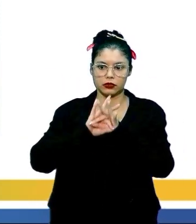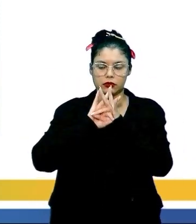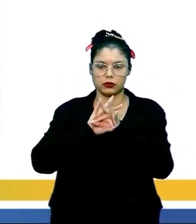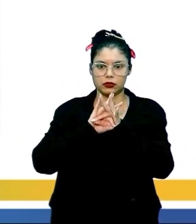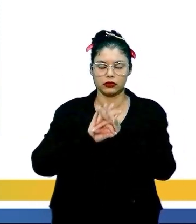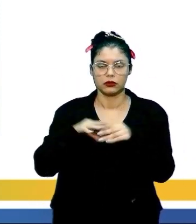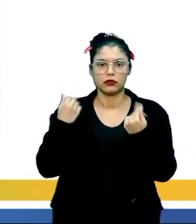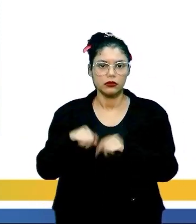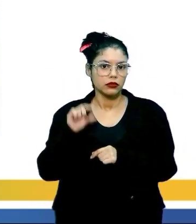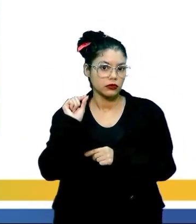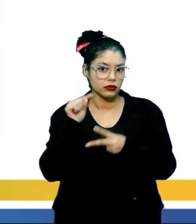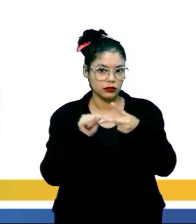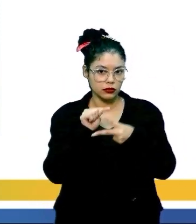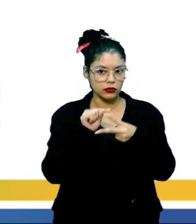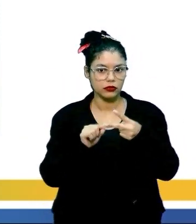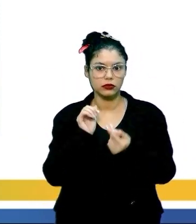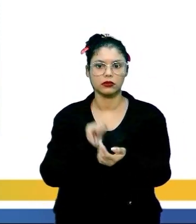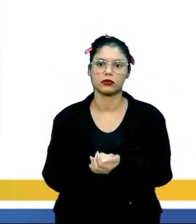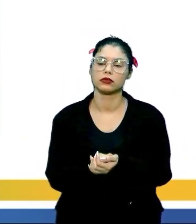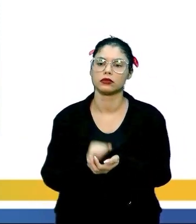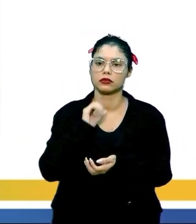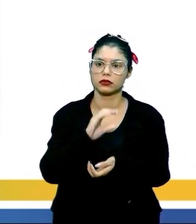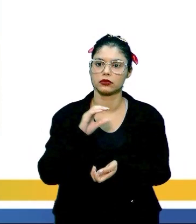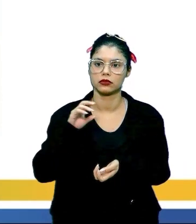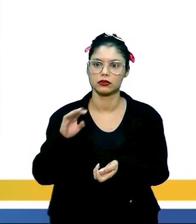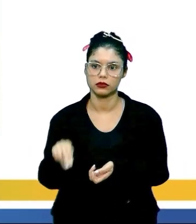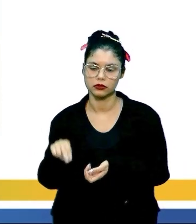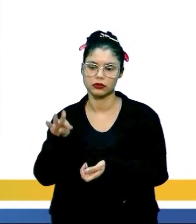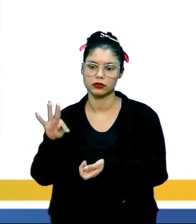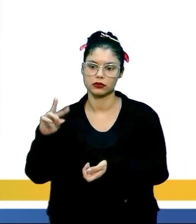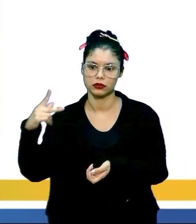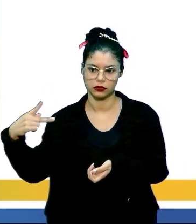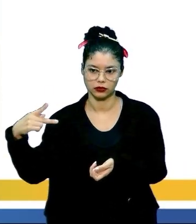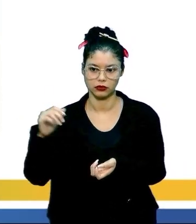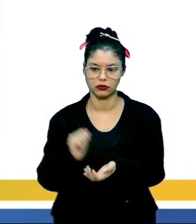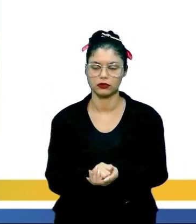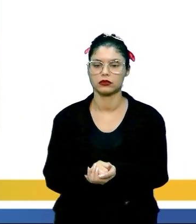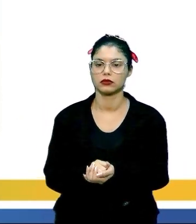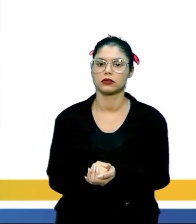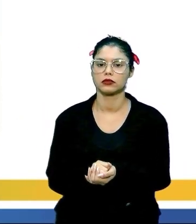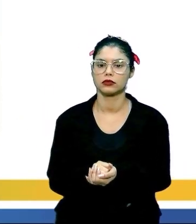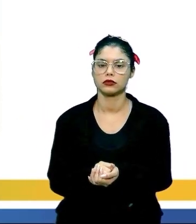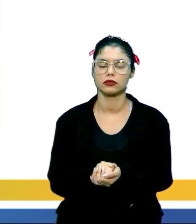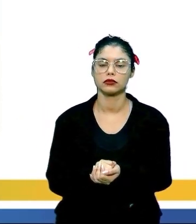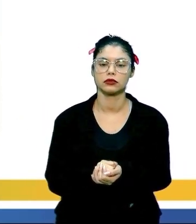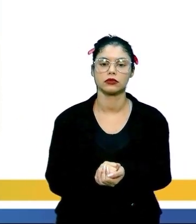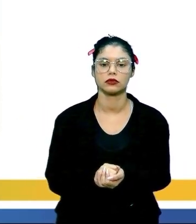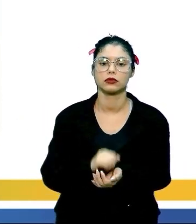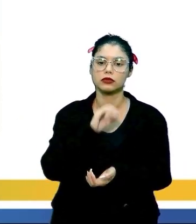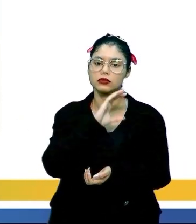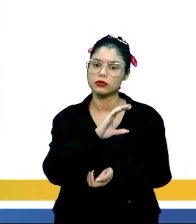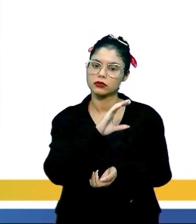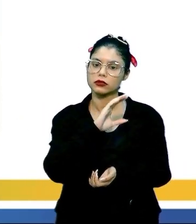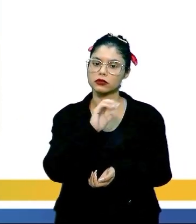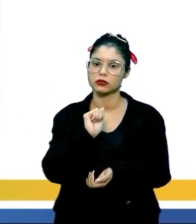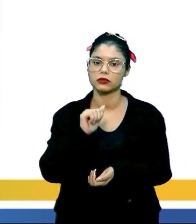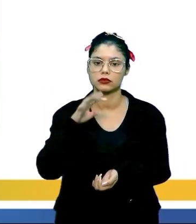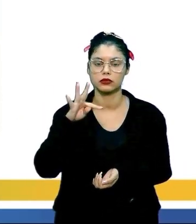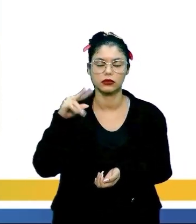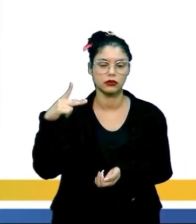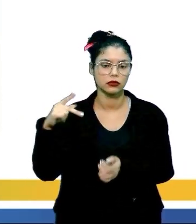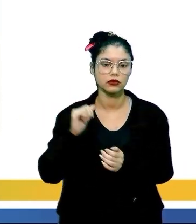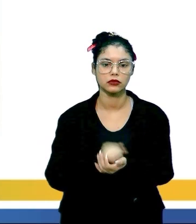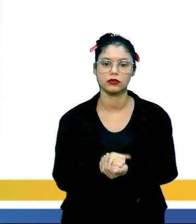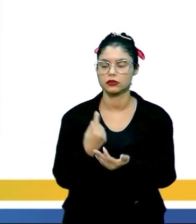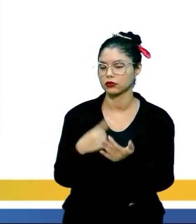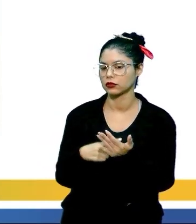temperatura, elas dependem de duas unidades, de CNTP, que é condições normais de temperatura e pressão, e também do KTP, que